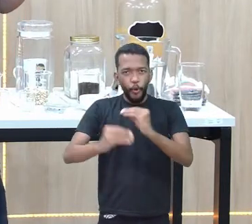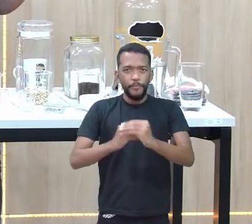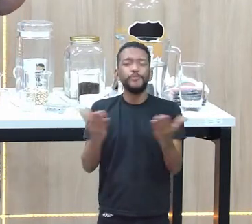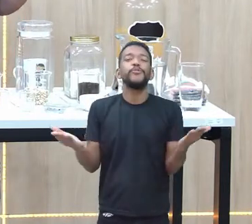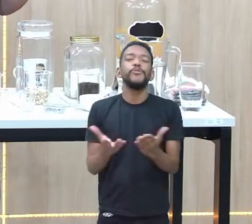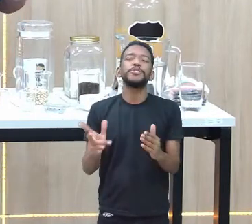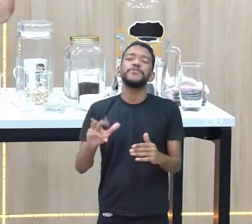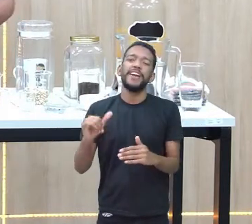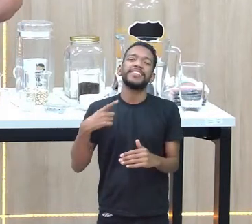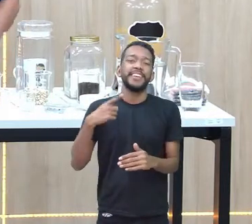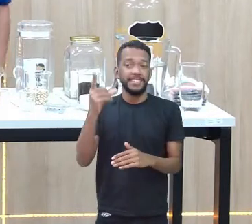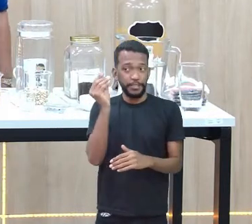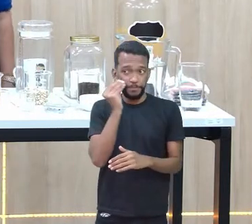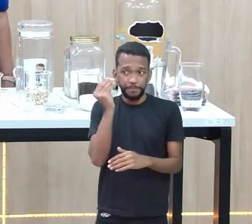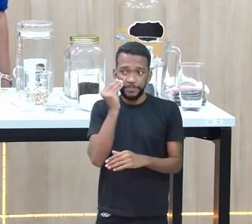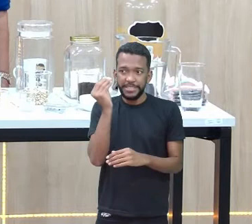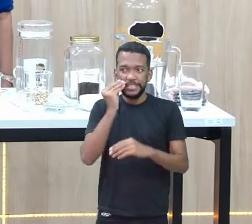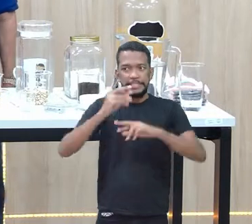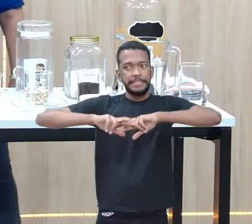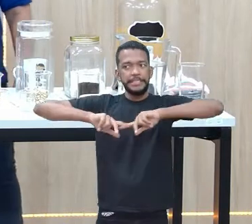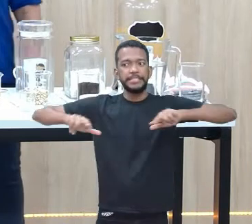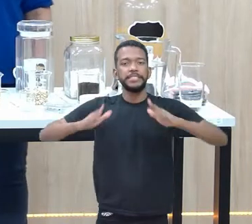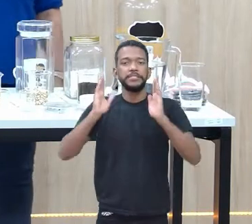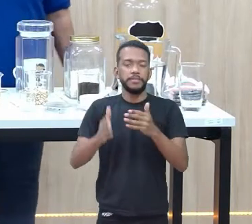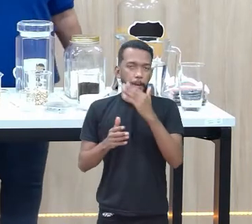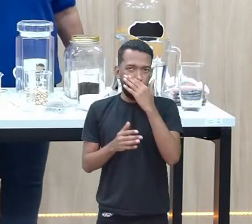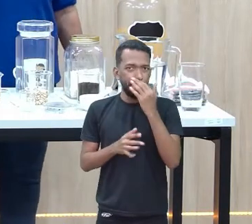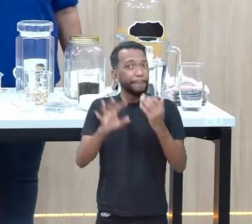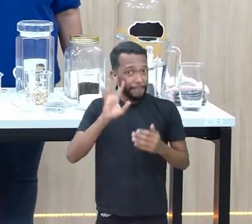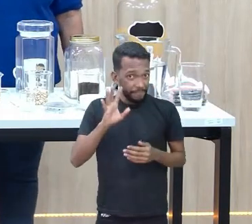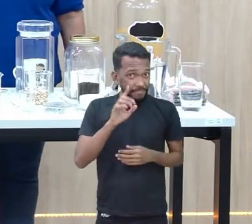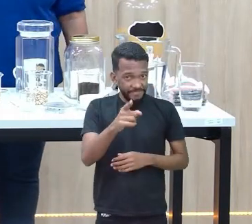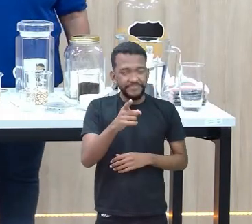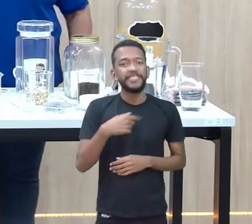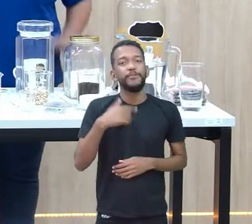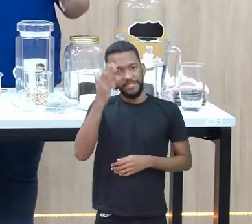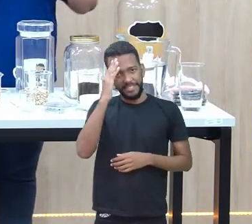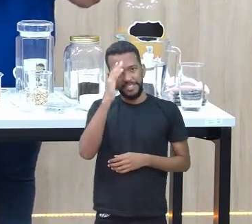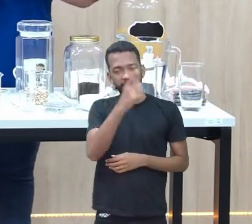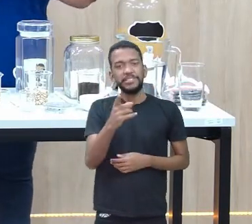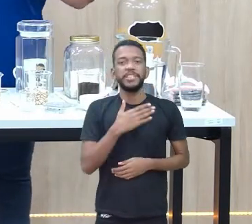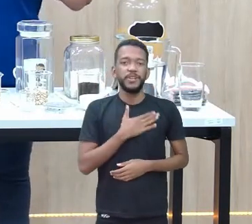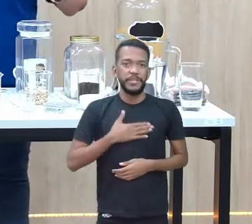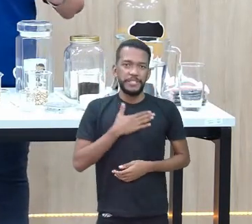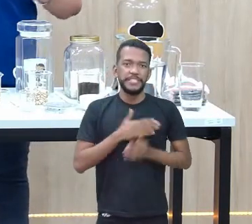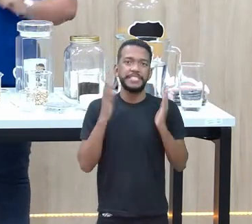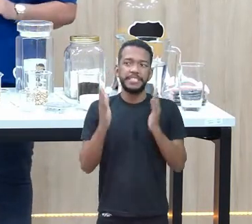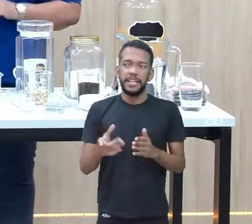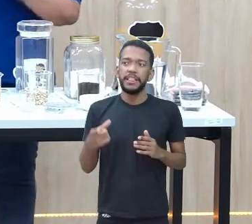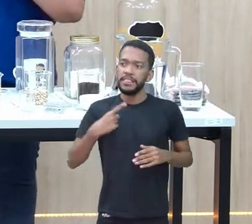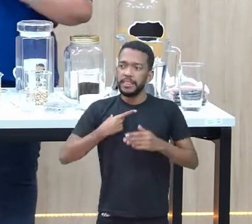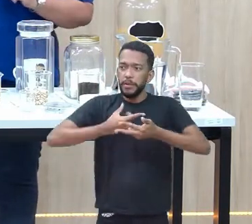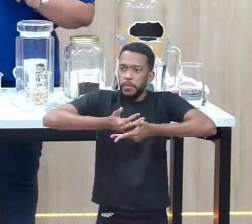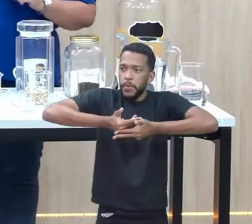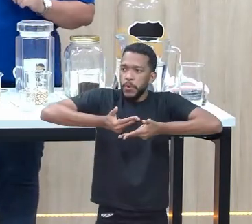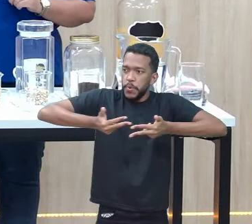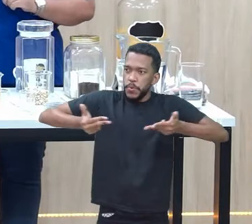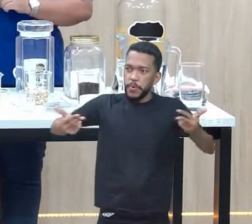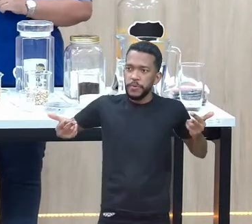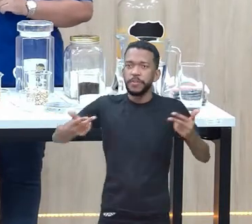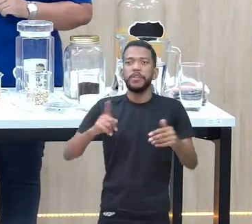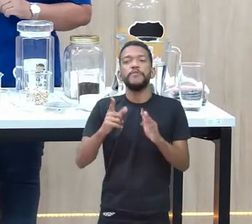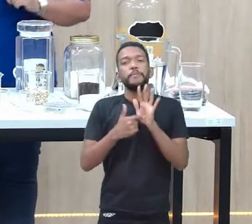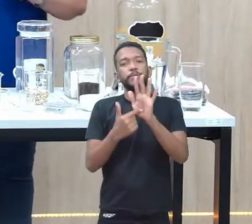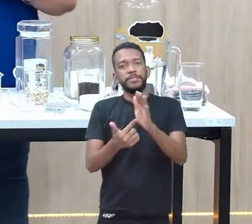muitas experiências. Legal, né, pessoal? Eu sei que vocês gostam das experiências e aqui eu tenho um monte de coisa e vou mostrar aqui